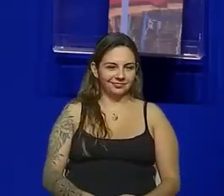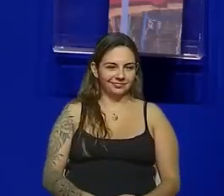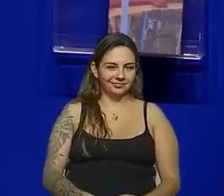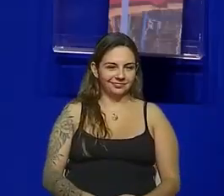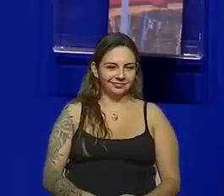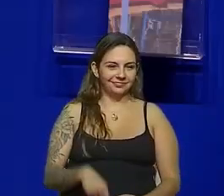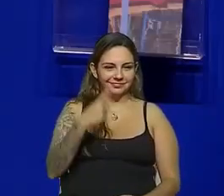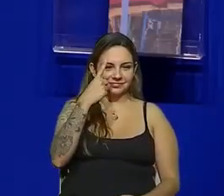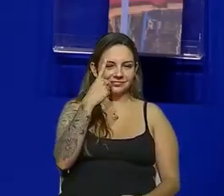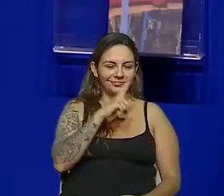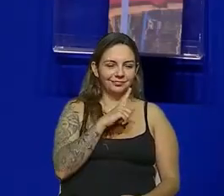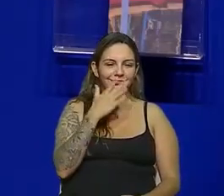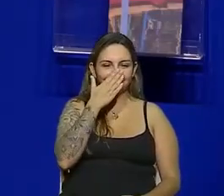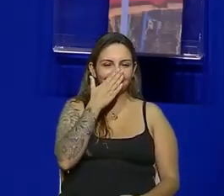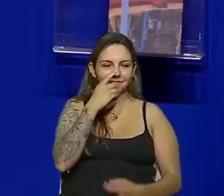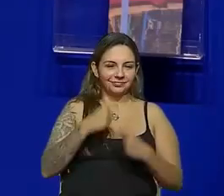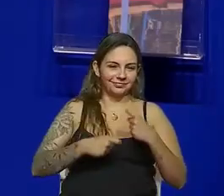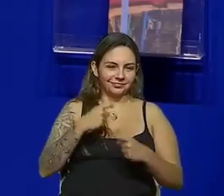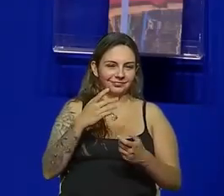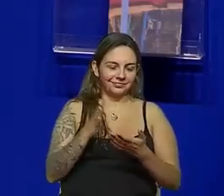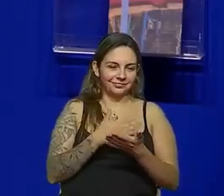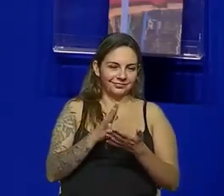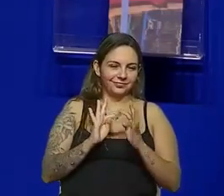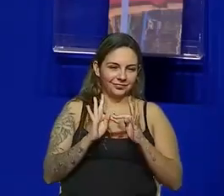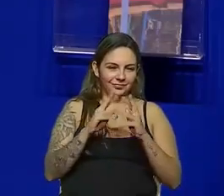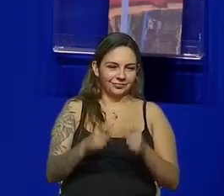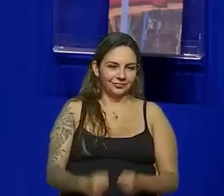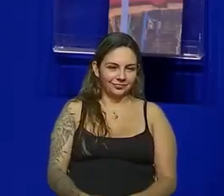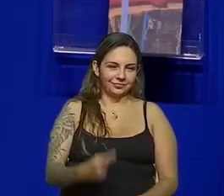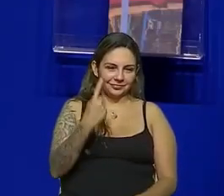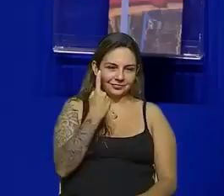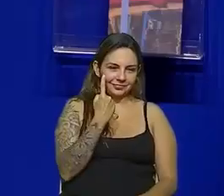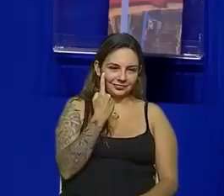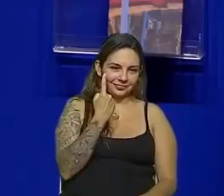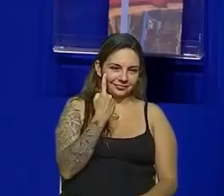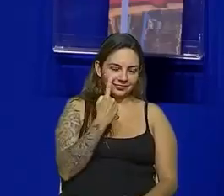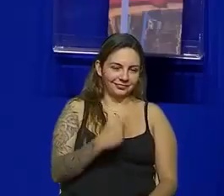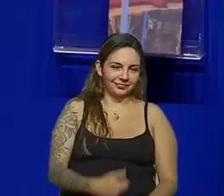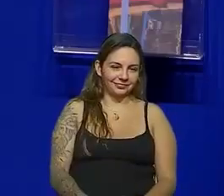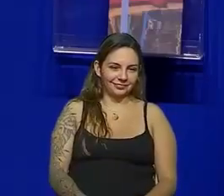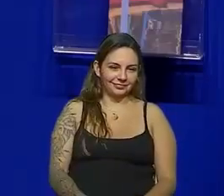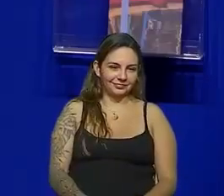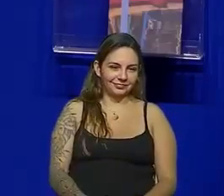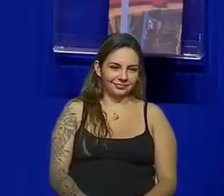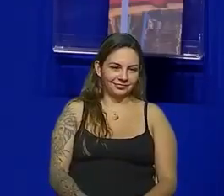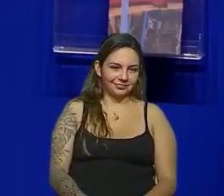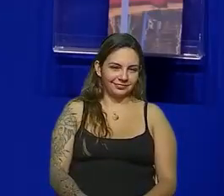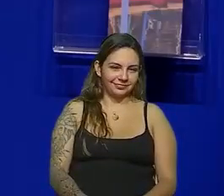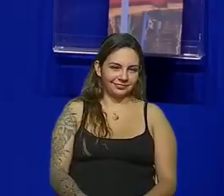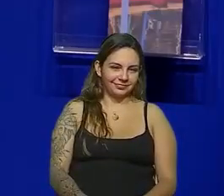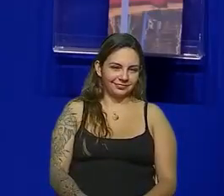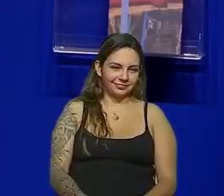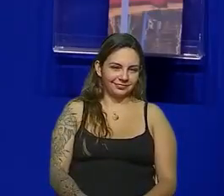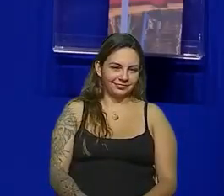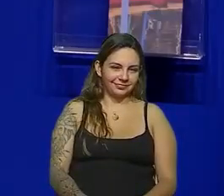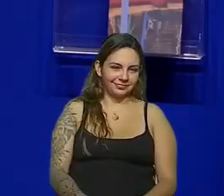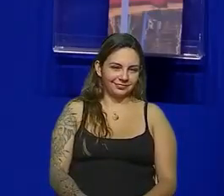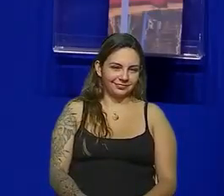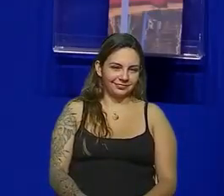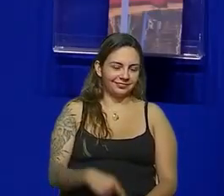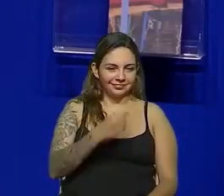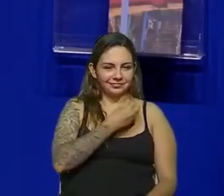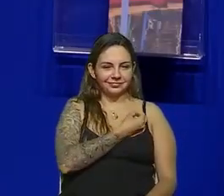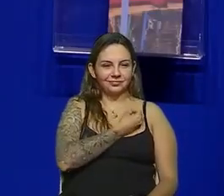Tem uma cena de sexo no livro inteiro. Uma. Mas essa era o clima em que